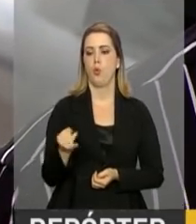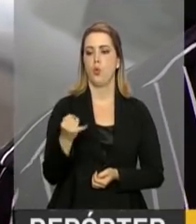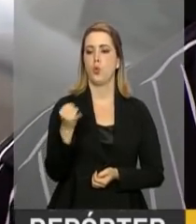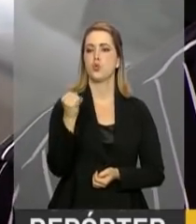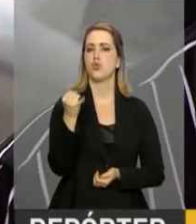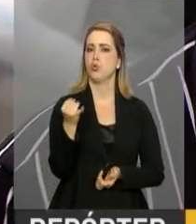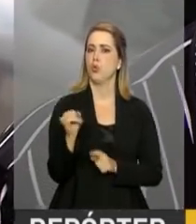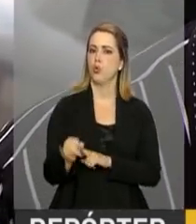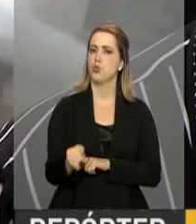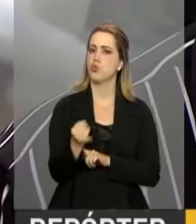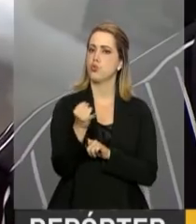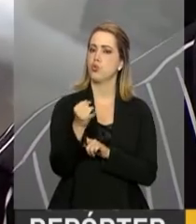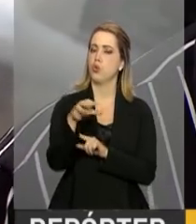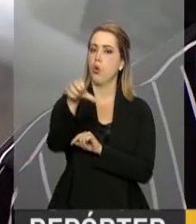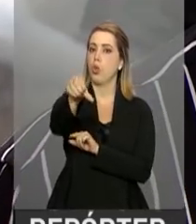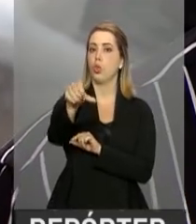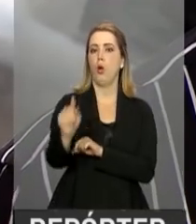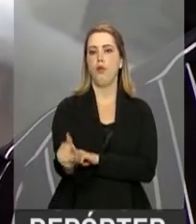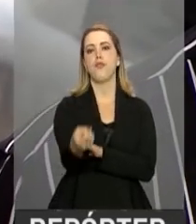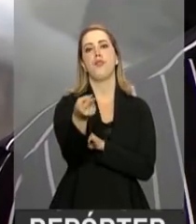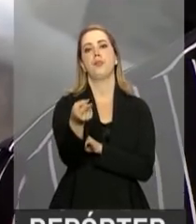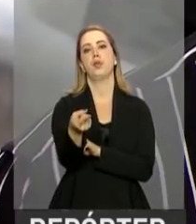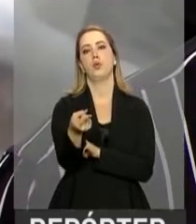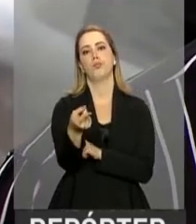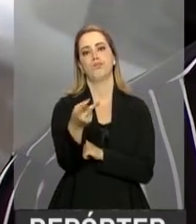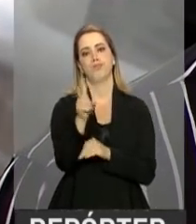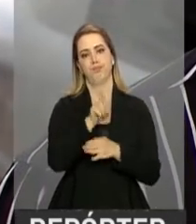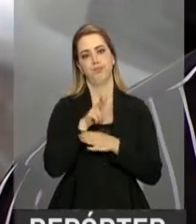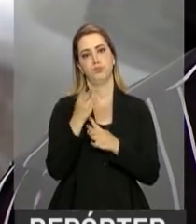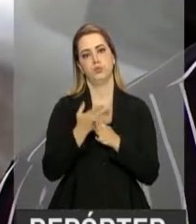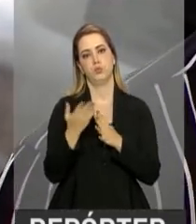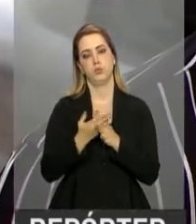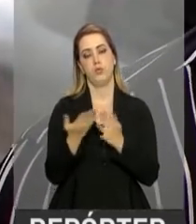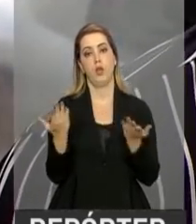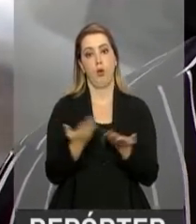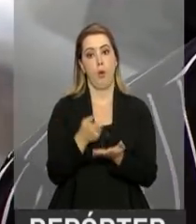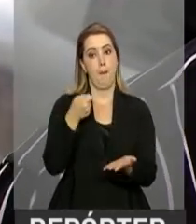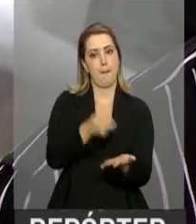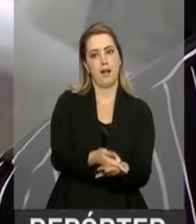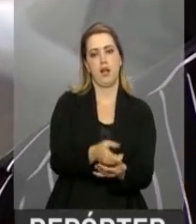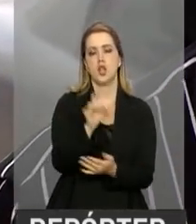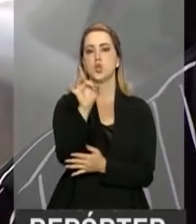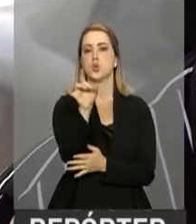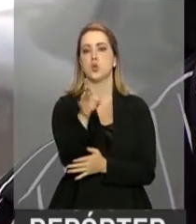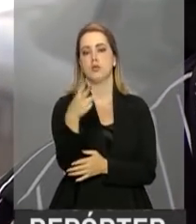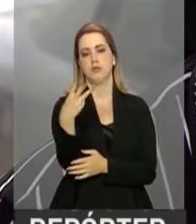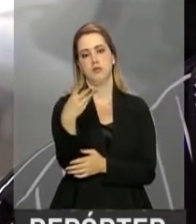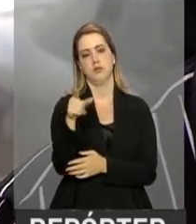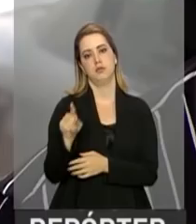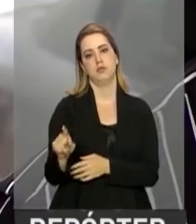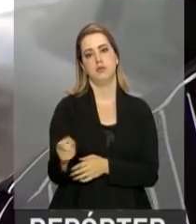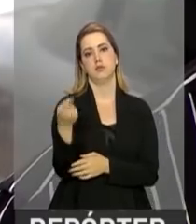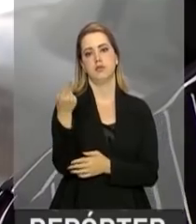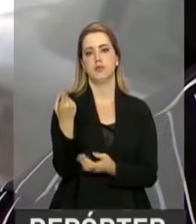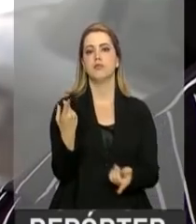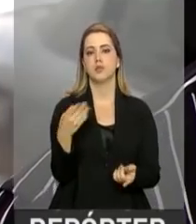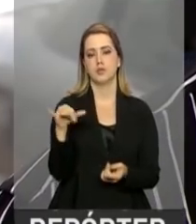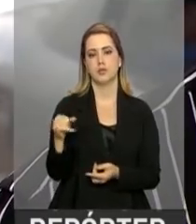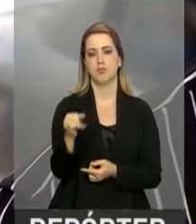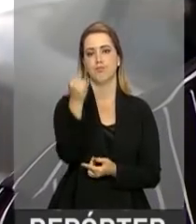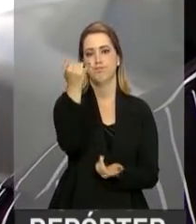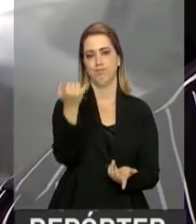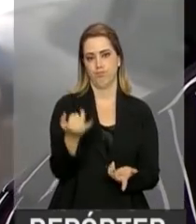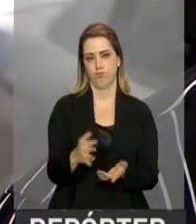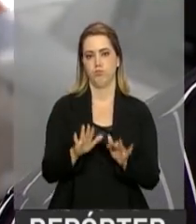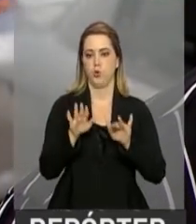mil de juros que eu ia pagar nesse carro. Aí eu fazendo pelo fato, eu vou pagar aí os seus 3 mil, né, de juros. Então,